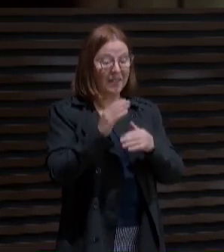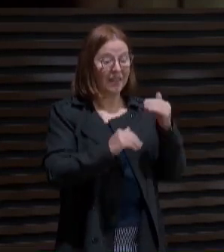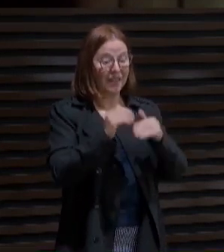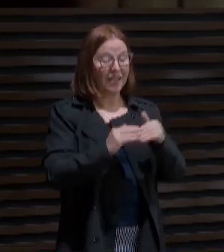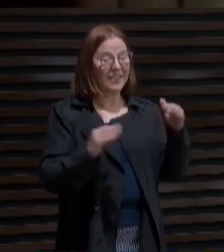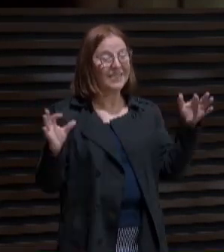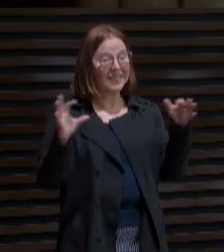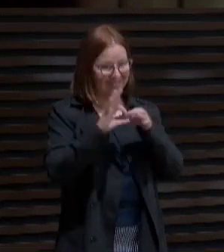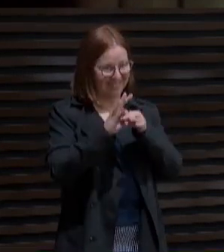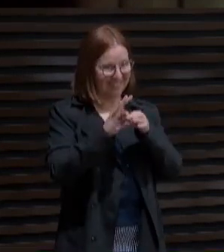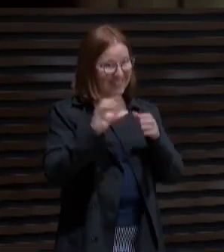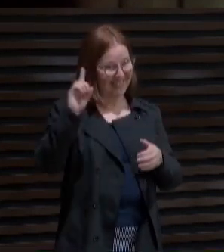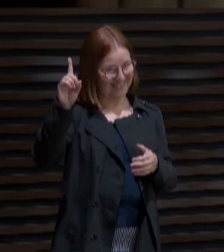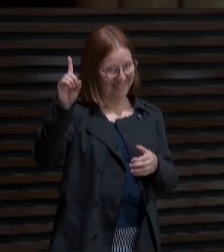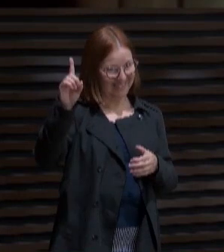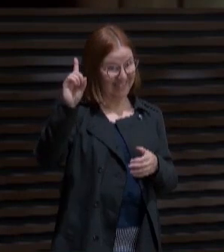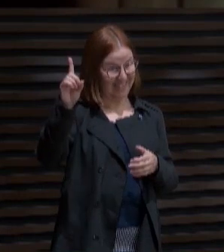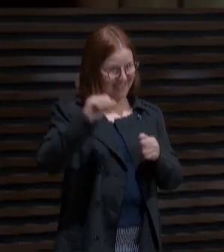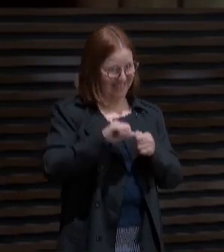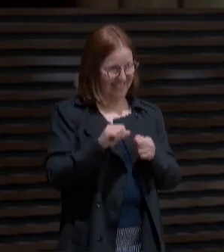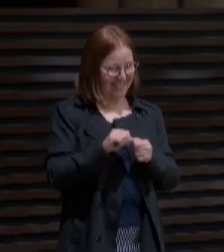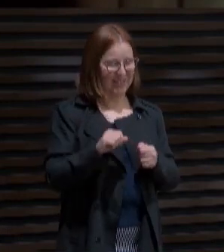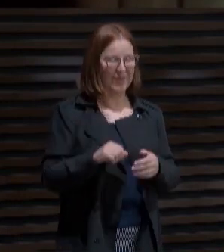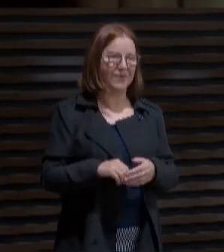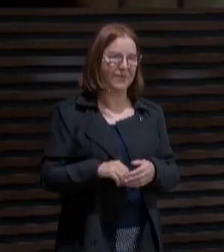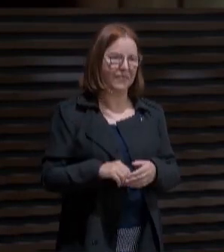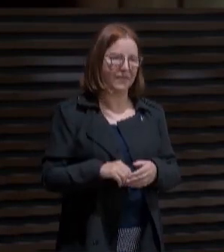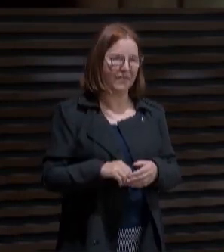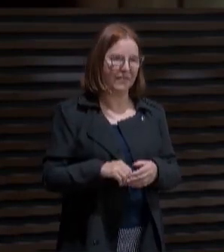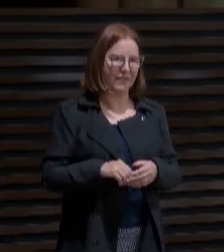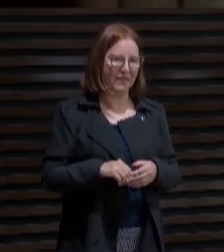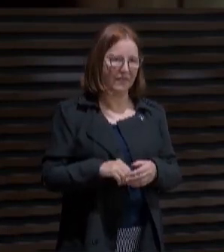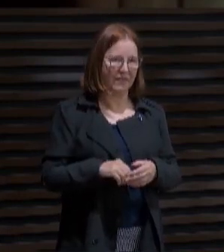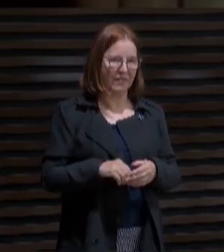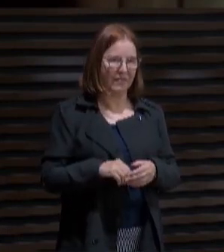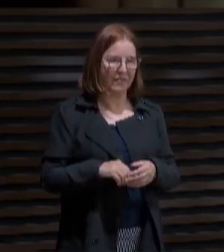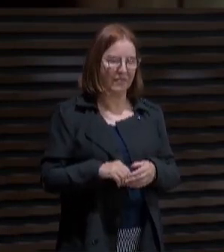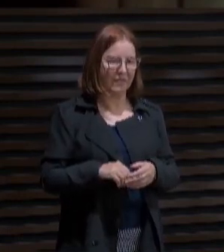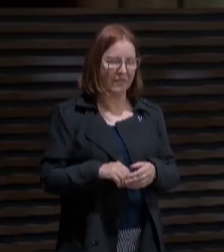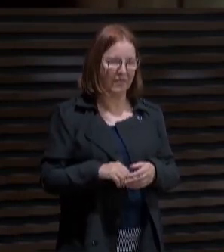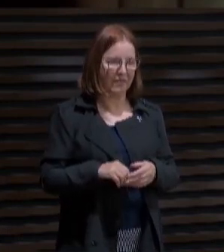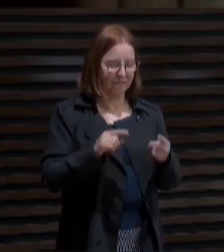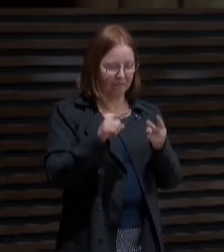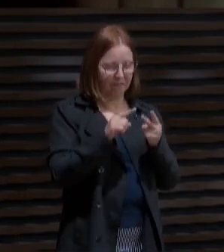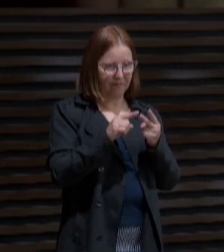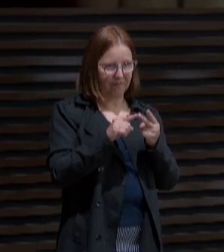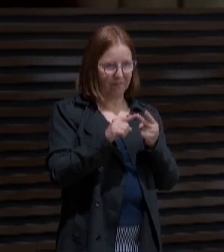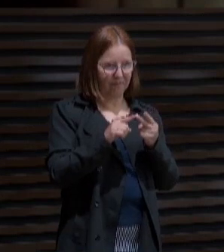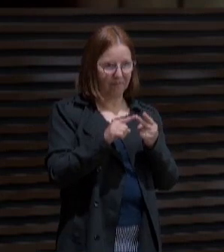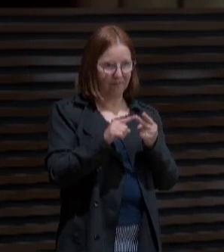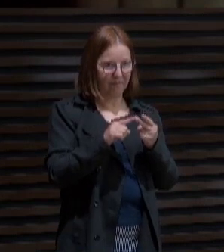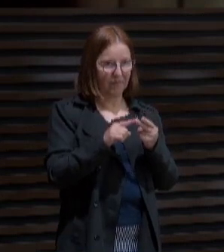É Deus, Ele o fez. Depois, como é